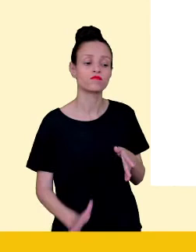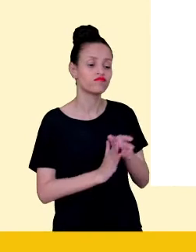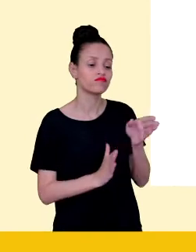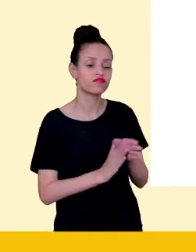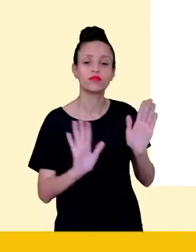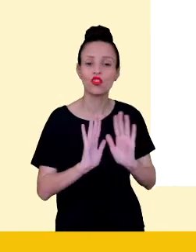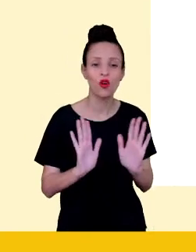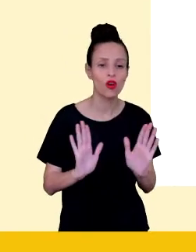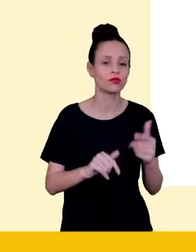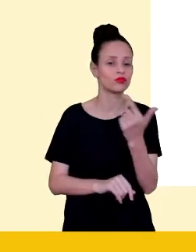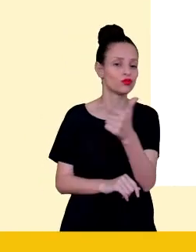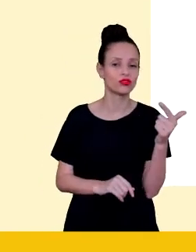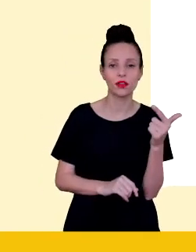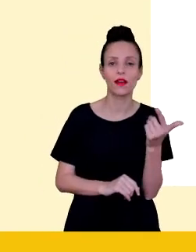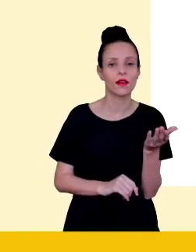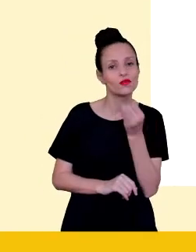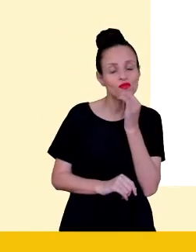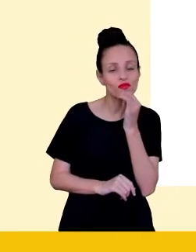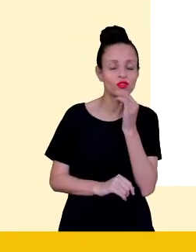Assim, mas não tinha